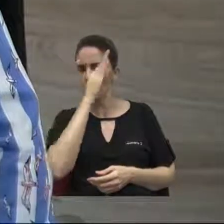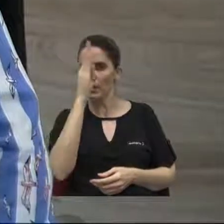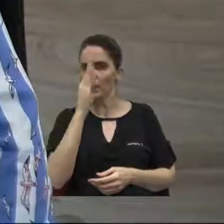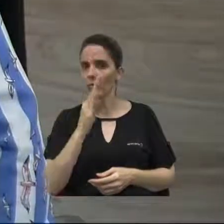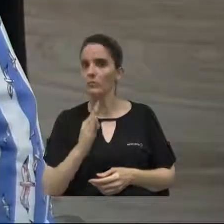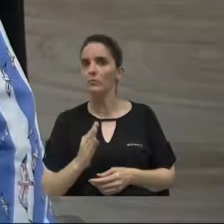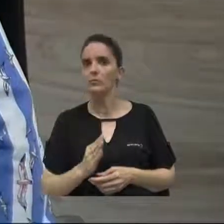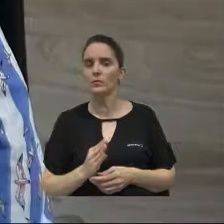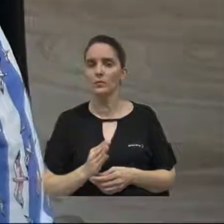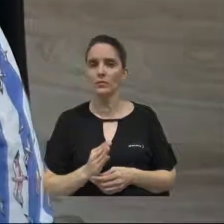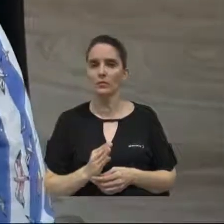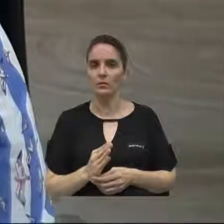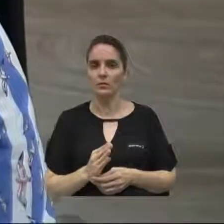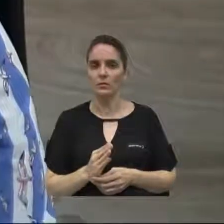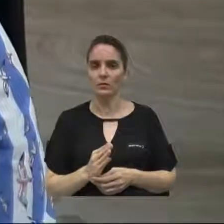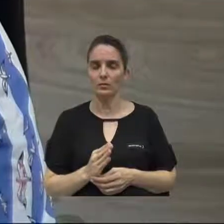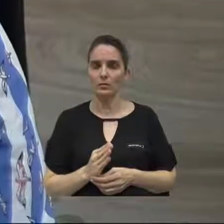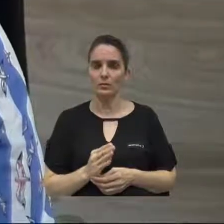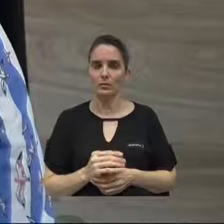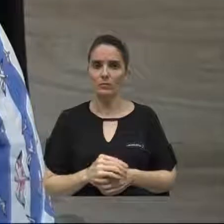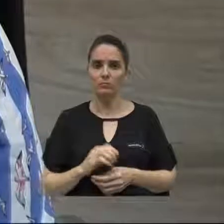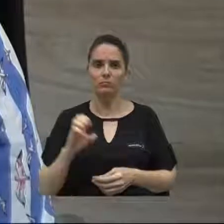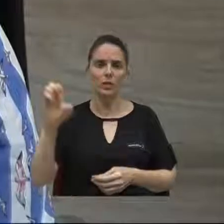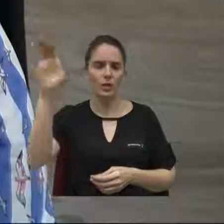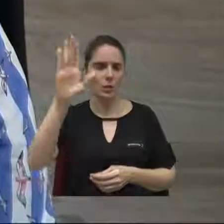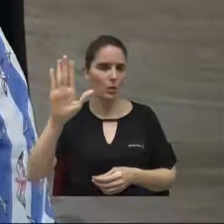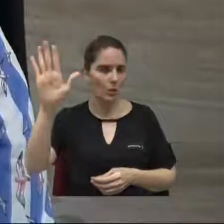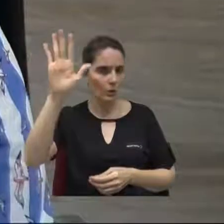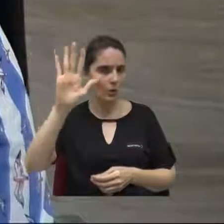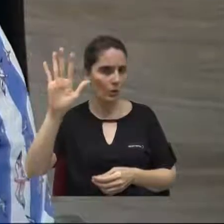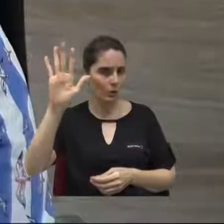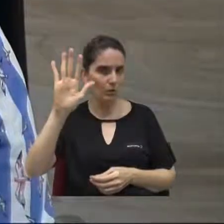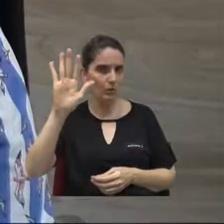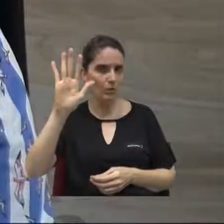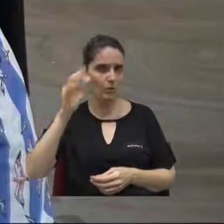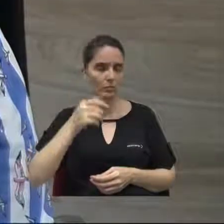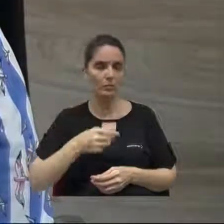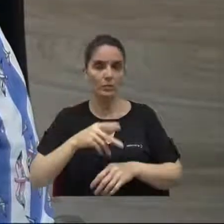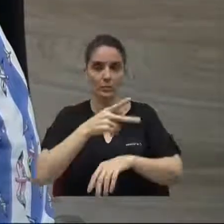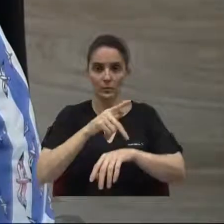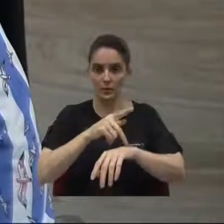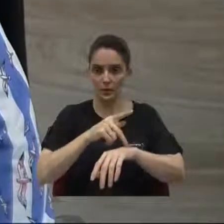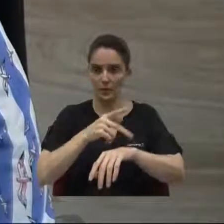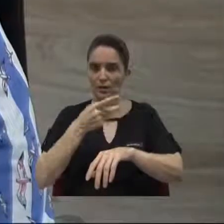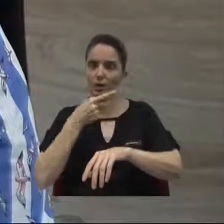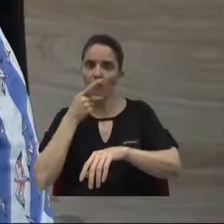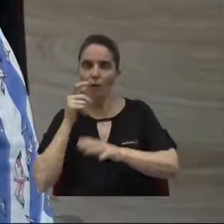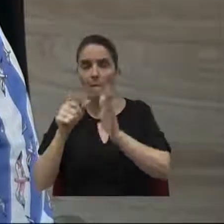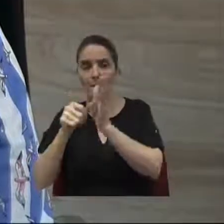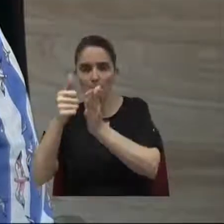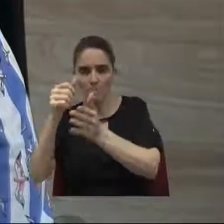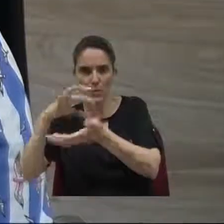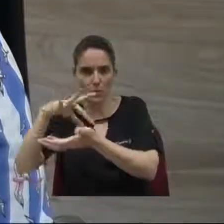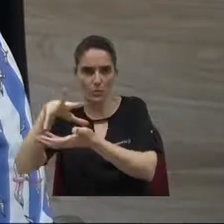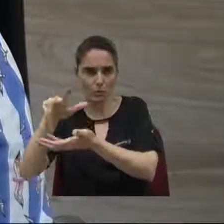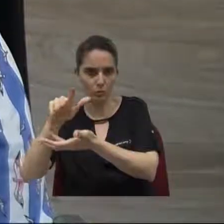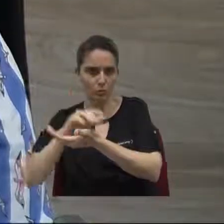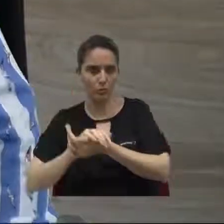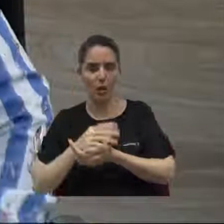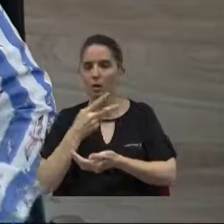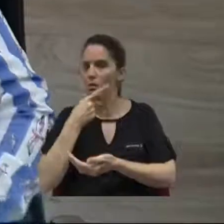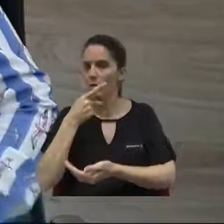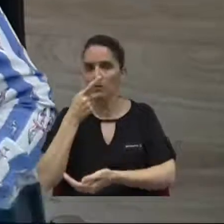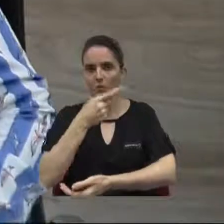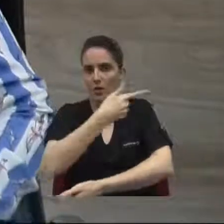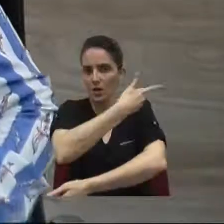ele ainda, eu acredito que assim, na Europa, alguns países que a gente chama de primeiro mundo, eles não falam em